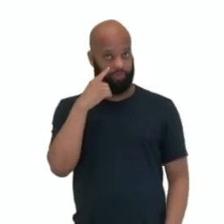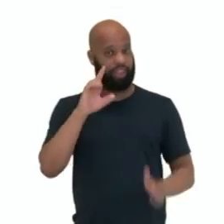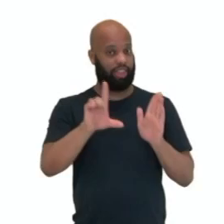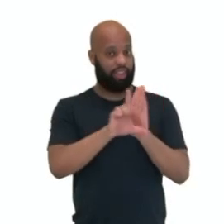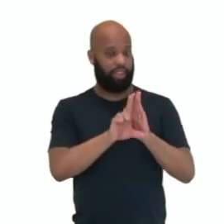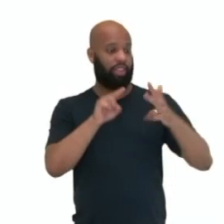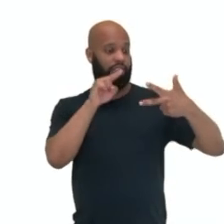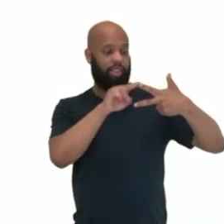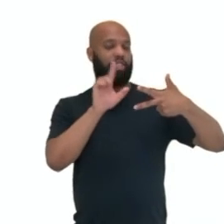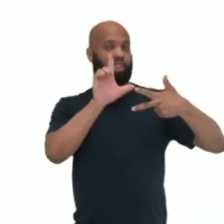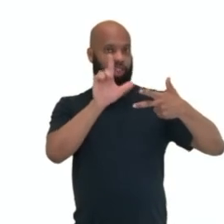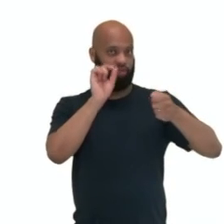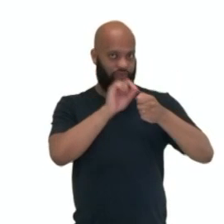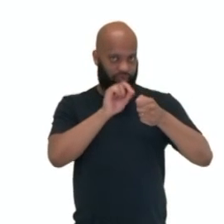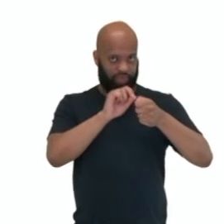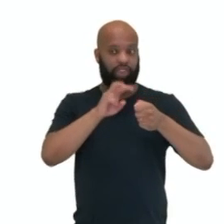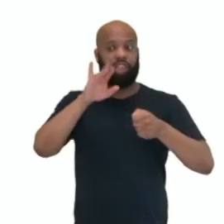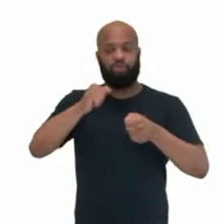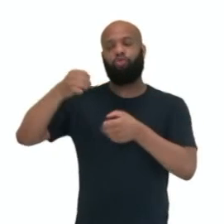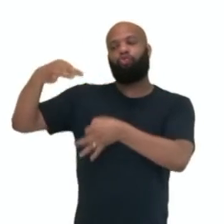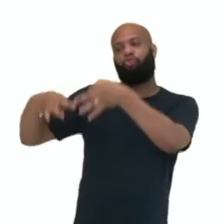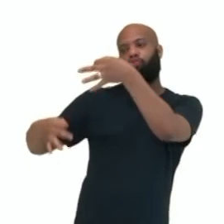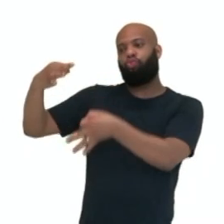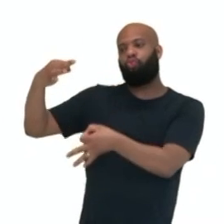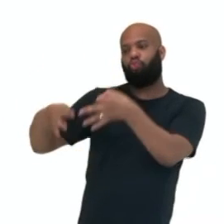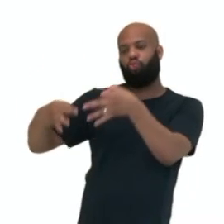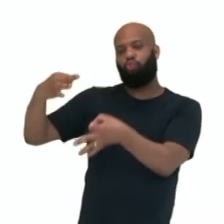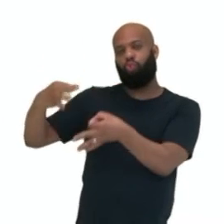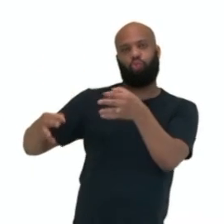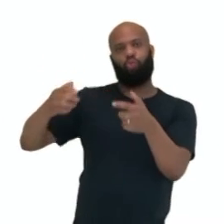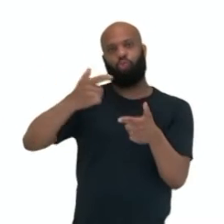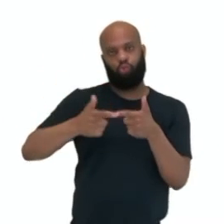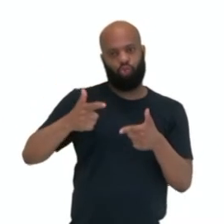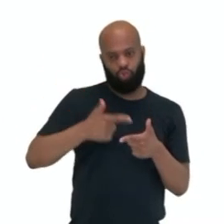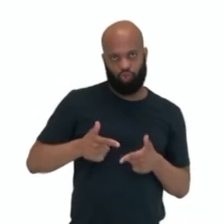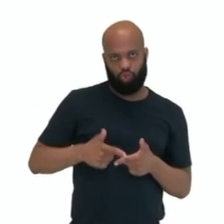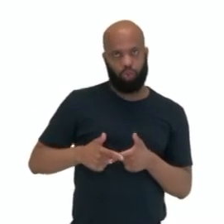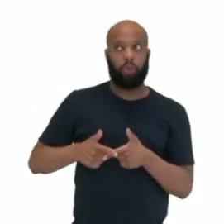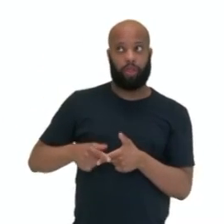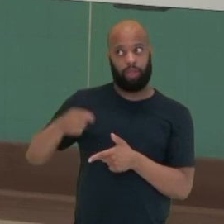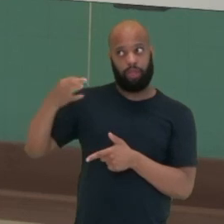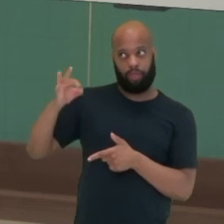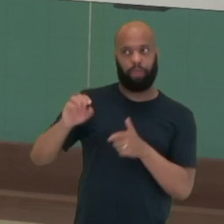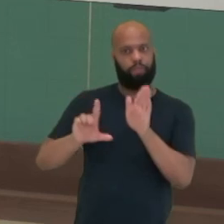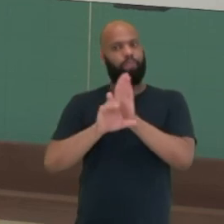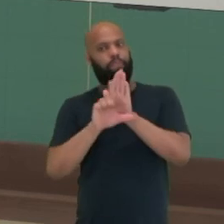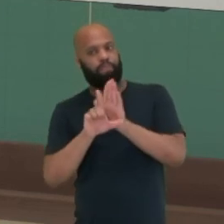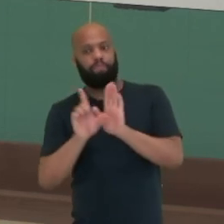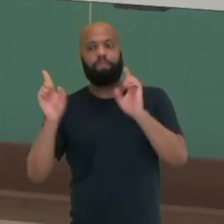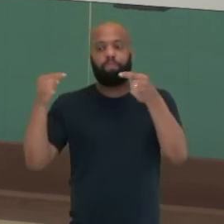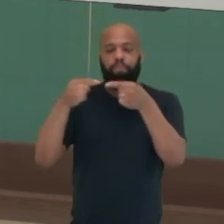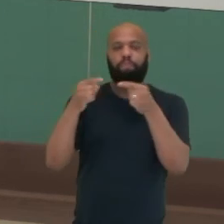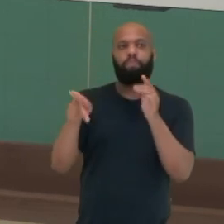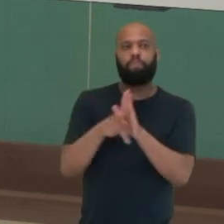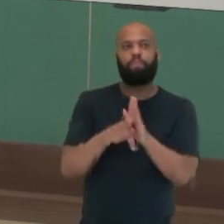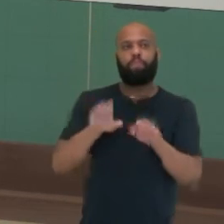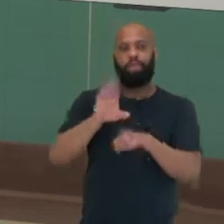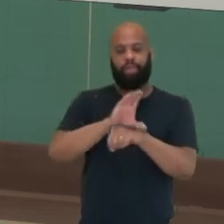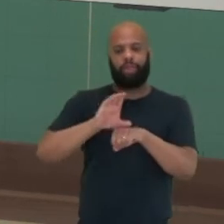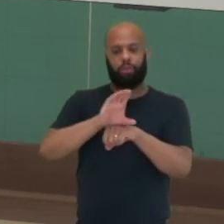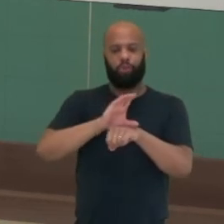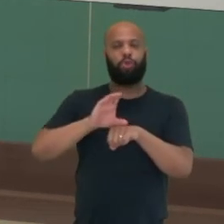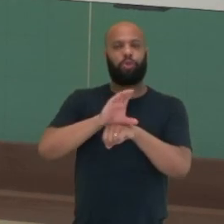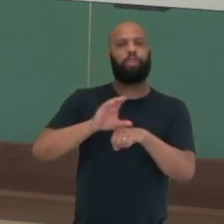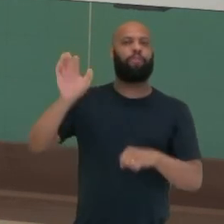poder judiciário, responsável por julgar a validade ou a invalidade das leis, de acordo com a nossa lei maior,